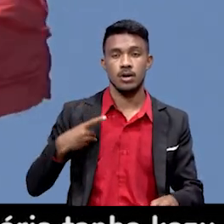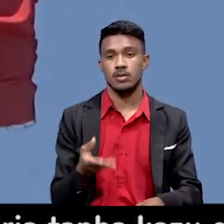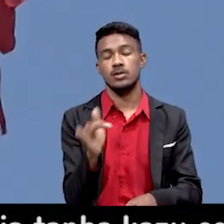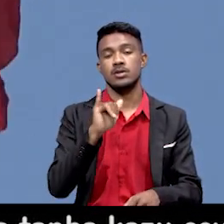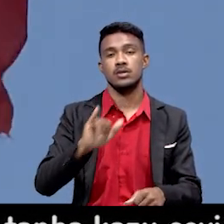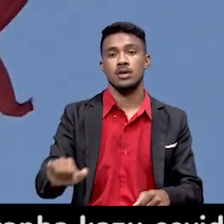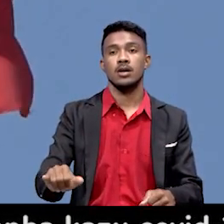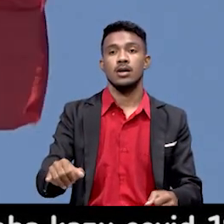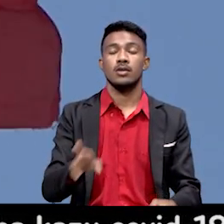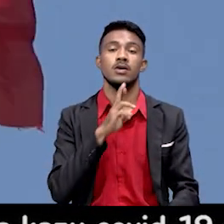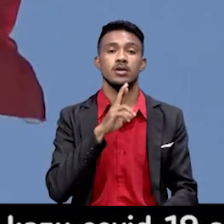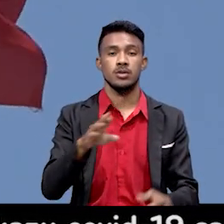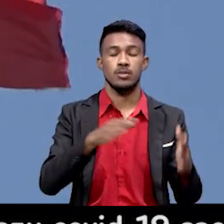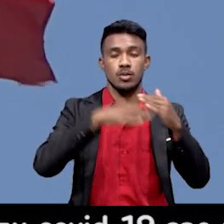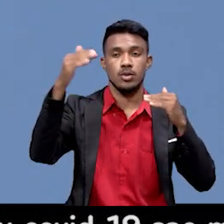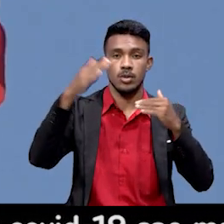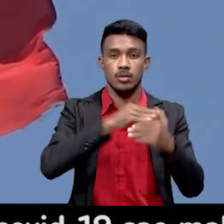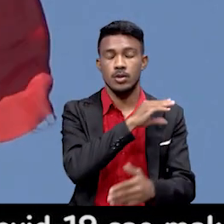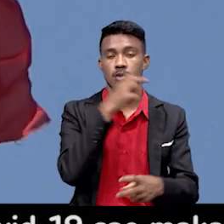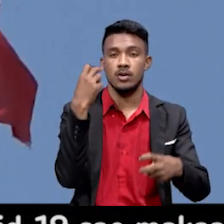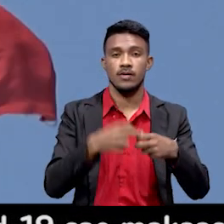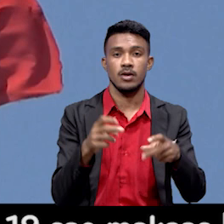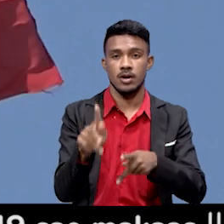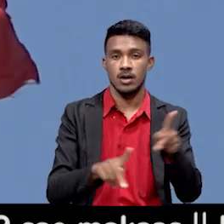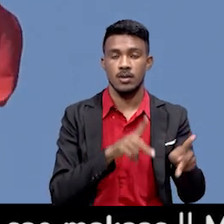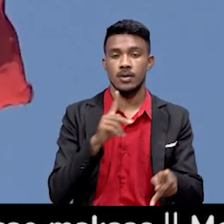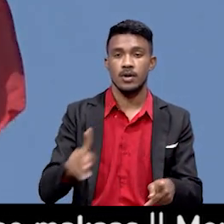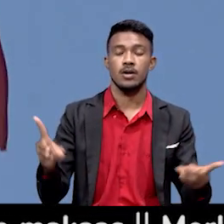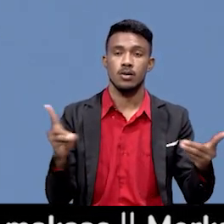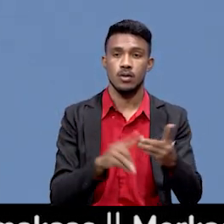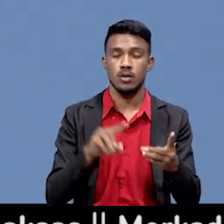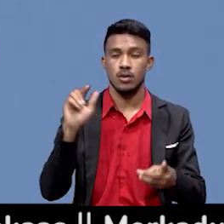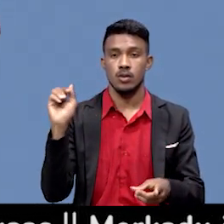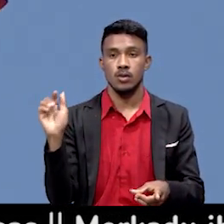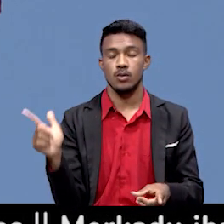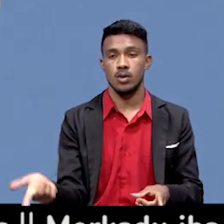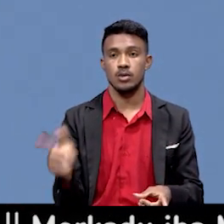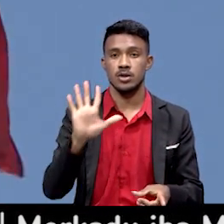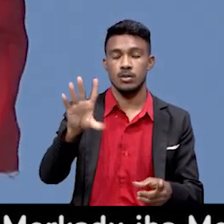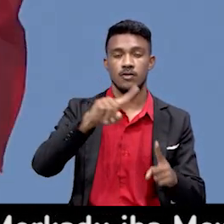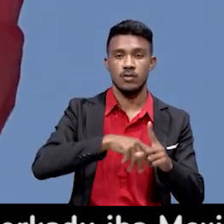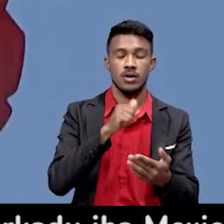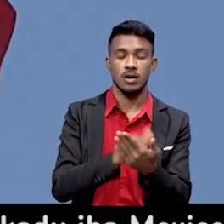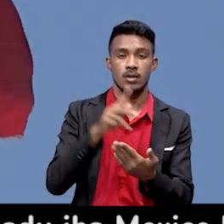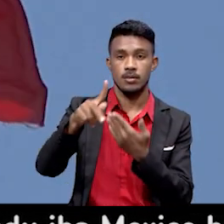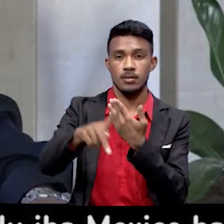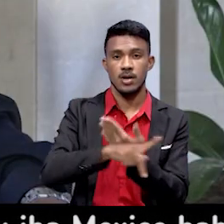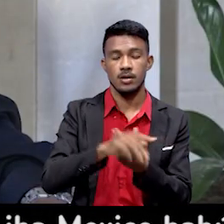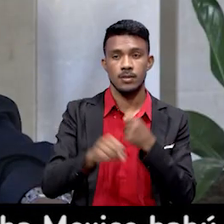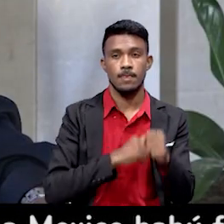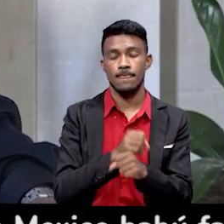atu soluciona problema ka preocupação povo nian e a loron Ruanuluresin Lima fulan abril tinang rihun rua san Luresin